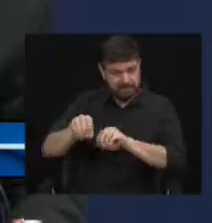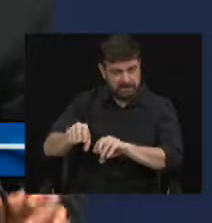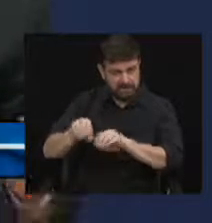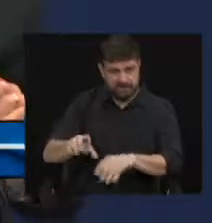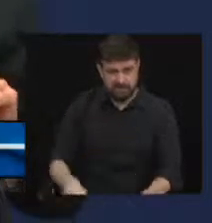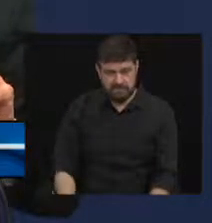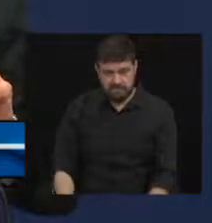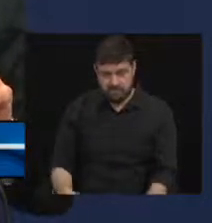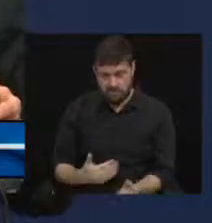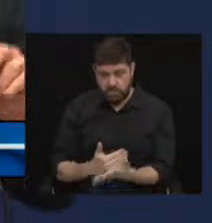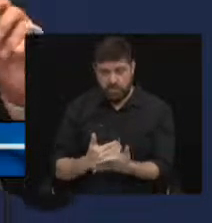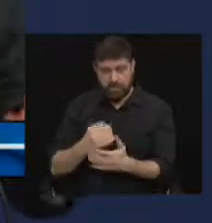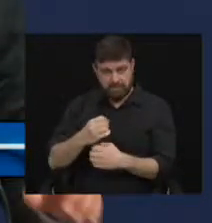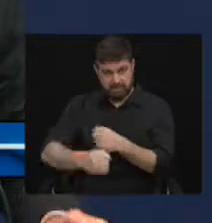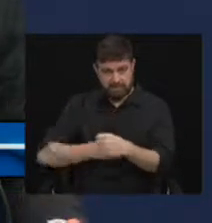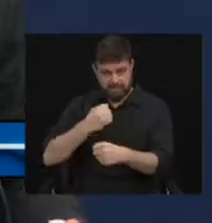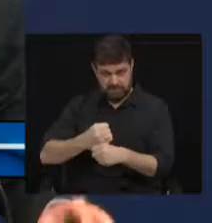financiamento da educação,